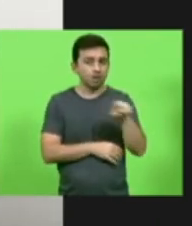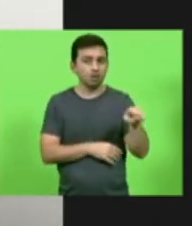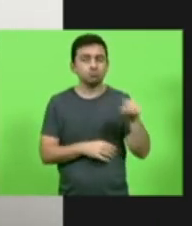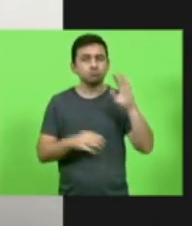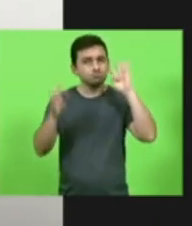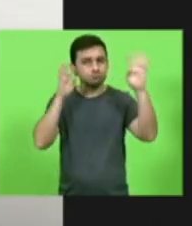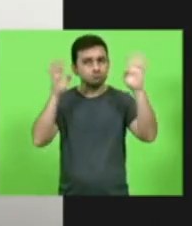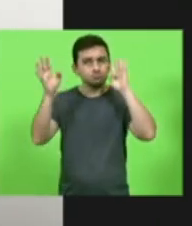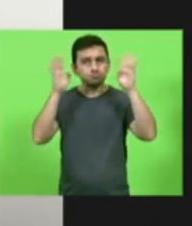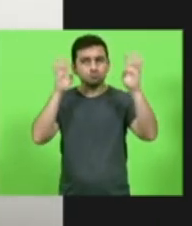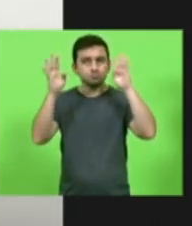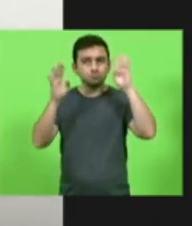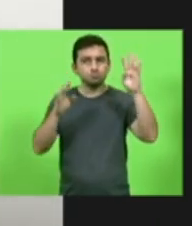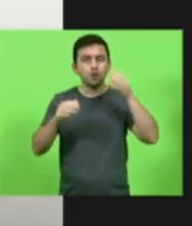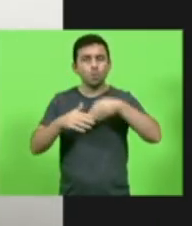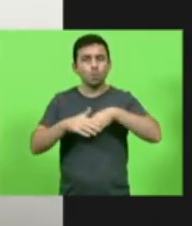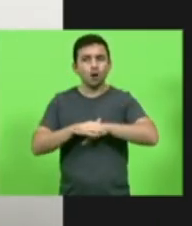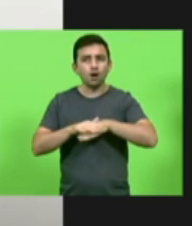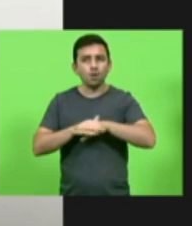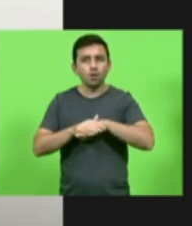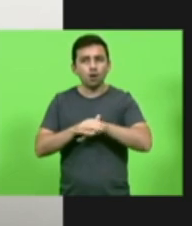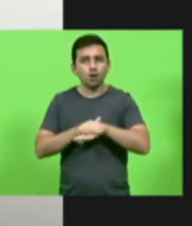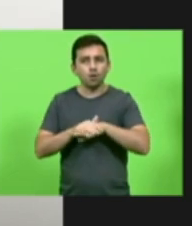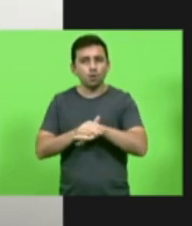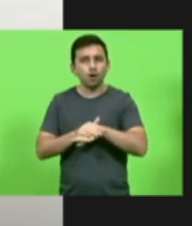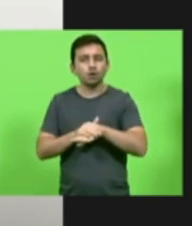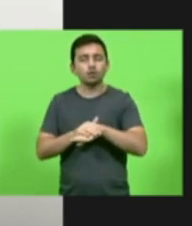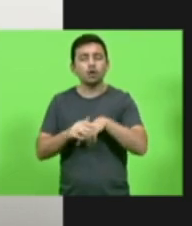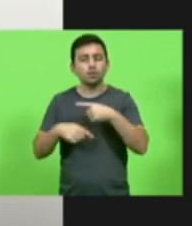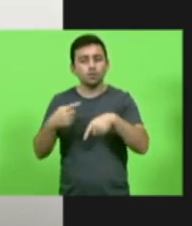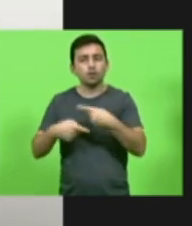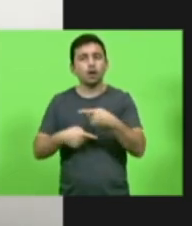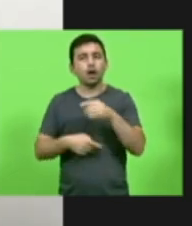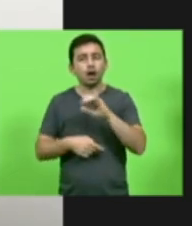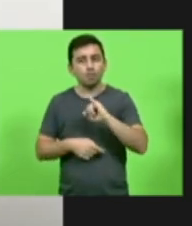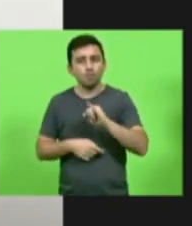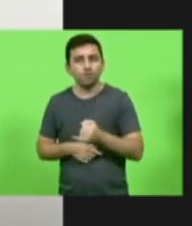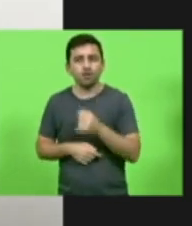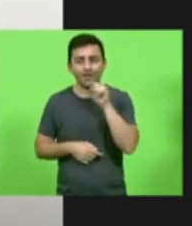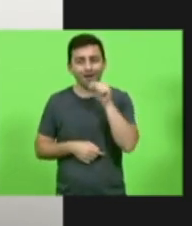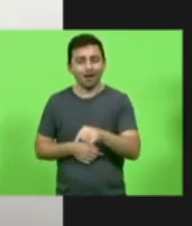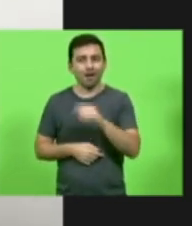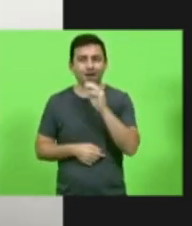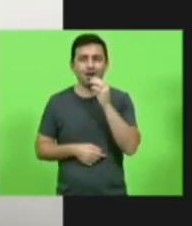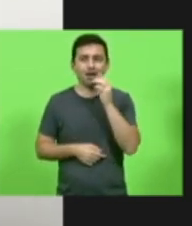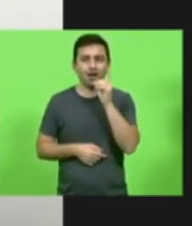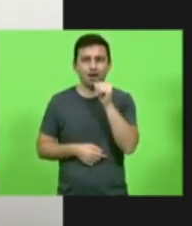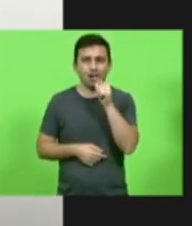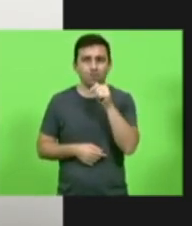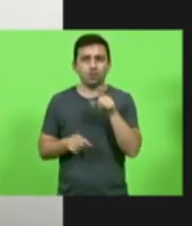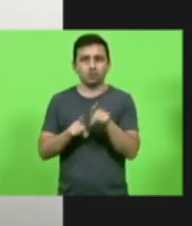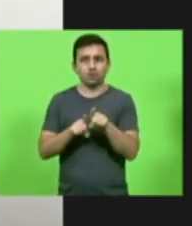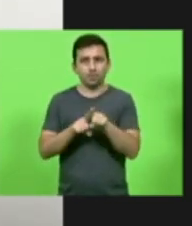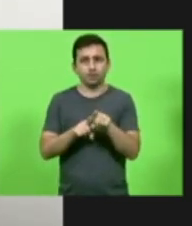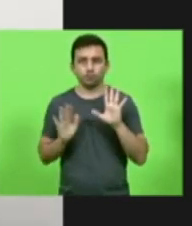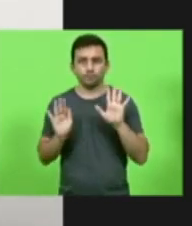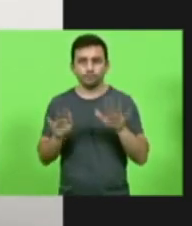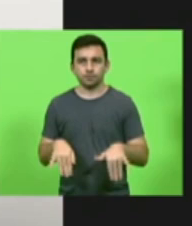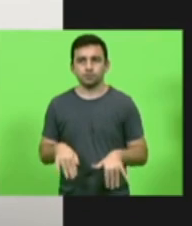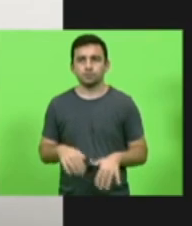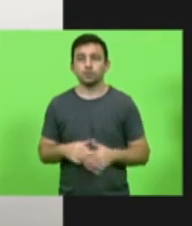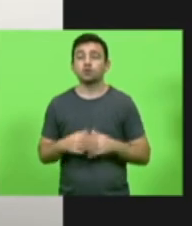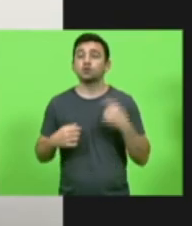da estiagem, que castigou a região no ano passado. Por isso, ele fez um apelo aos governos estadual e federal.